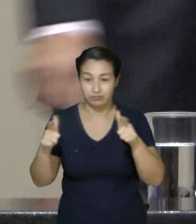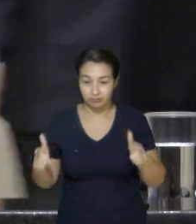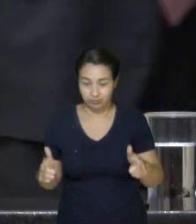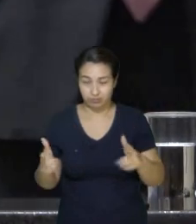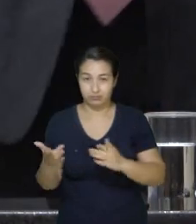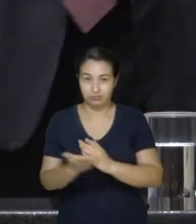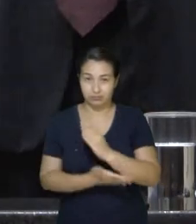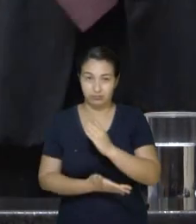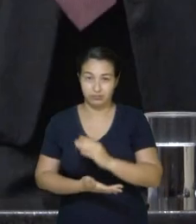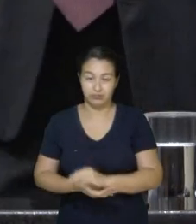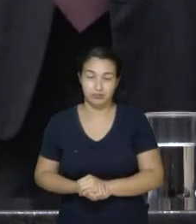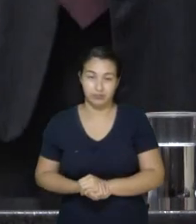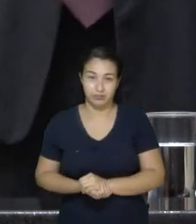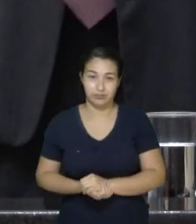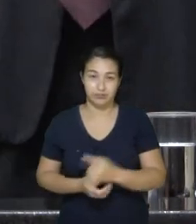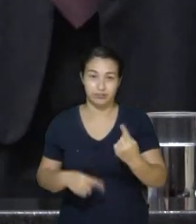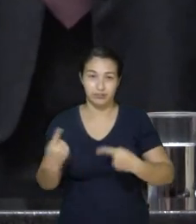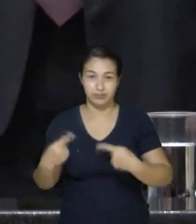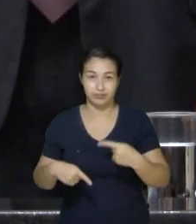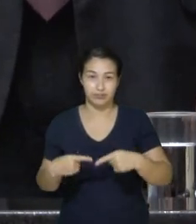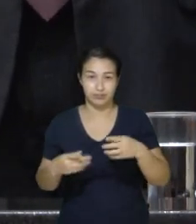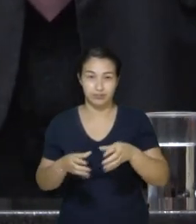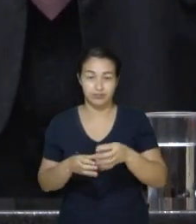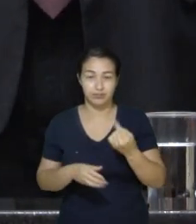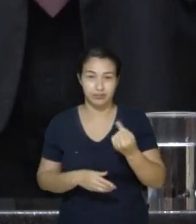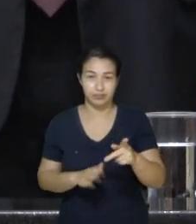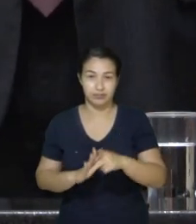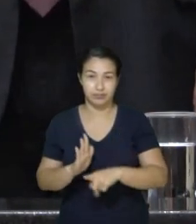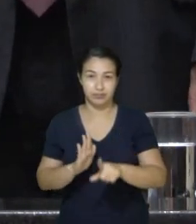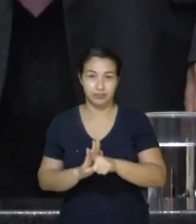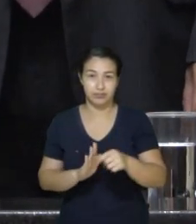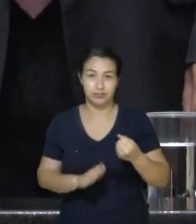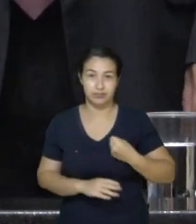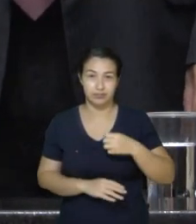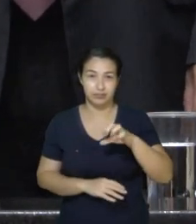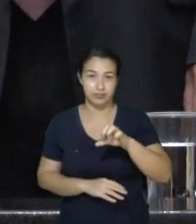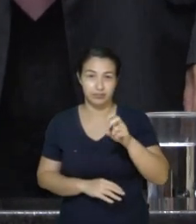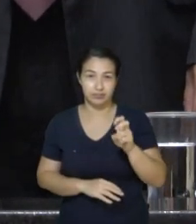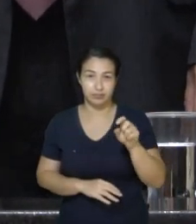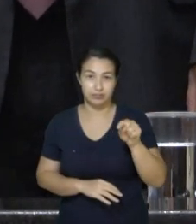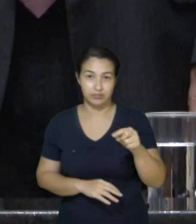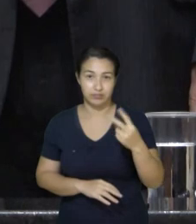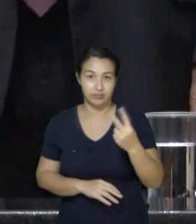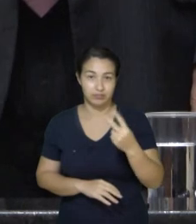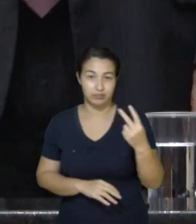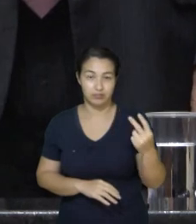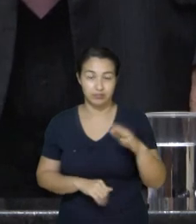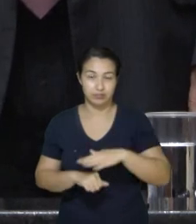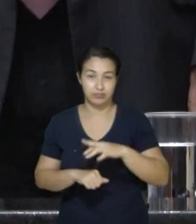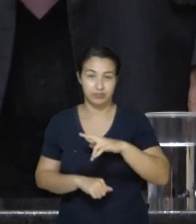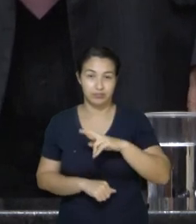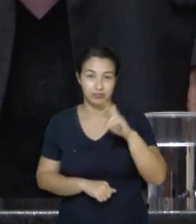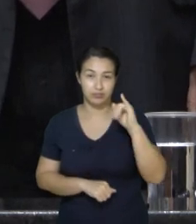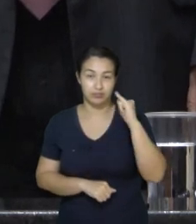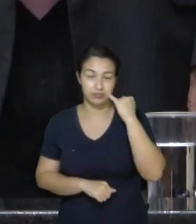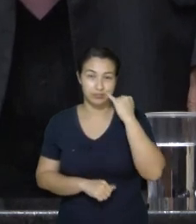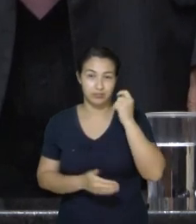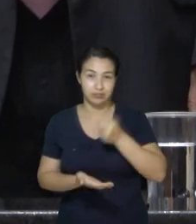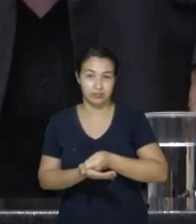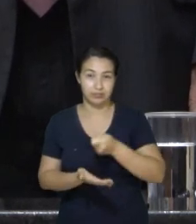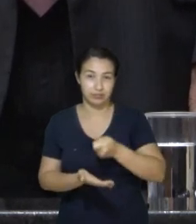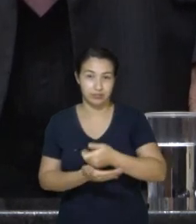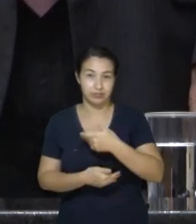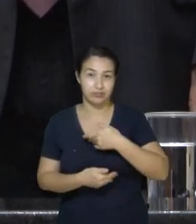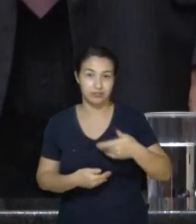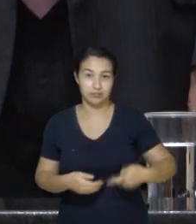maioria. Em discussão, turno único, projeto de lei número 95/22, autor e deputado Gessé Lopes, que obriga o governo do Estado a